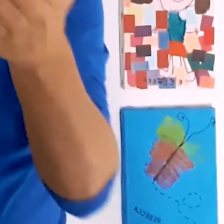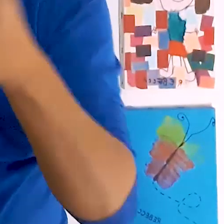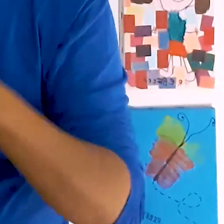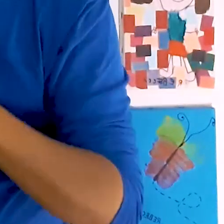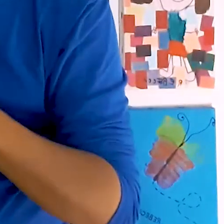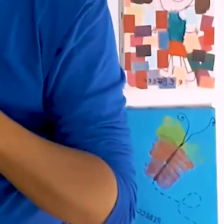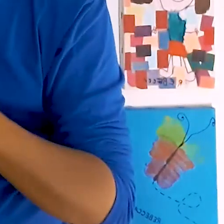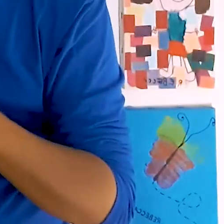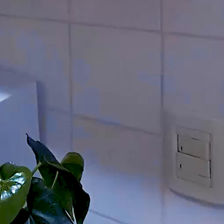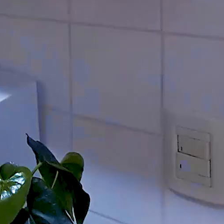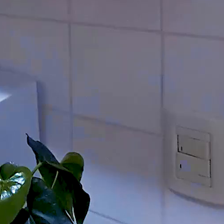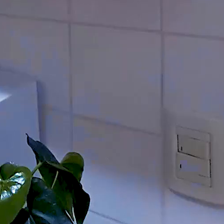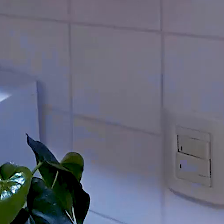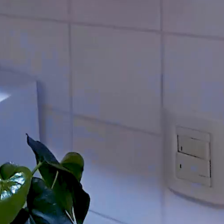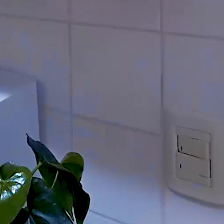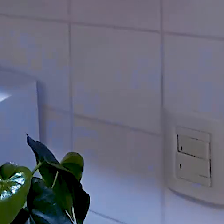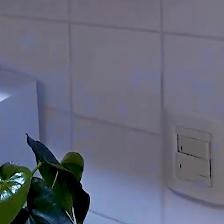Então veja só.